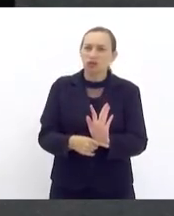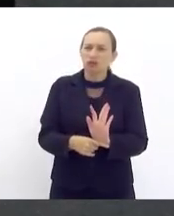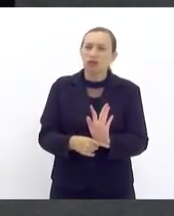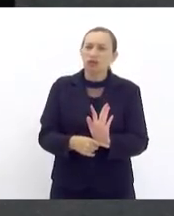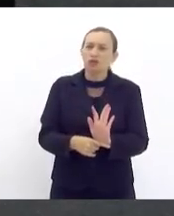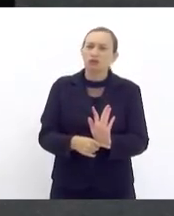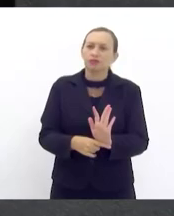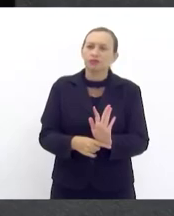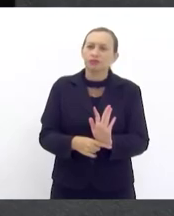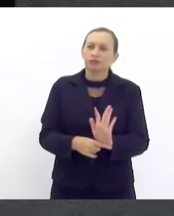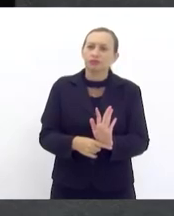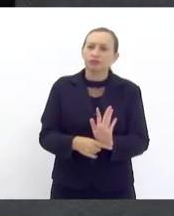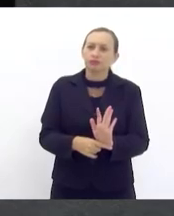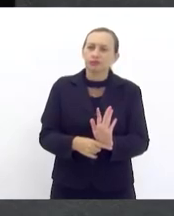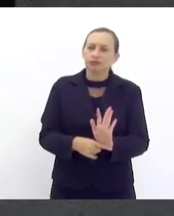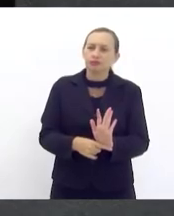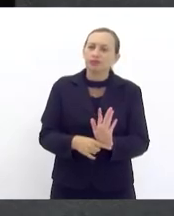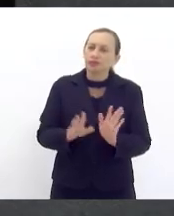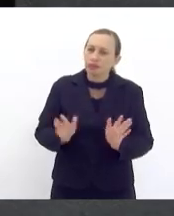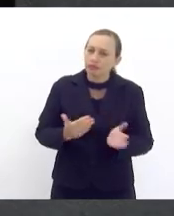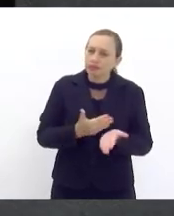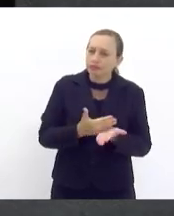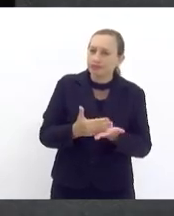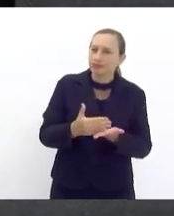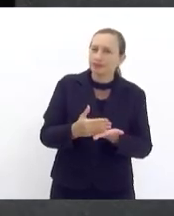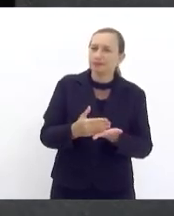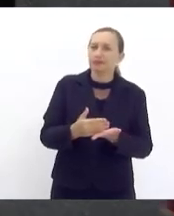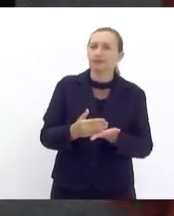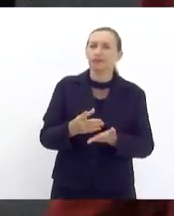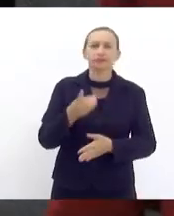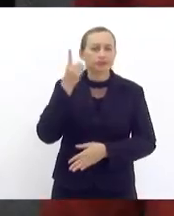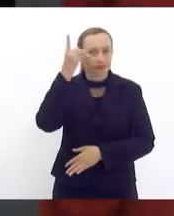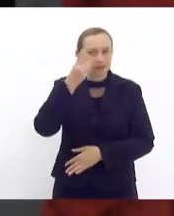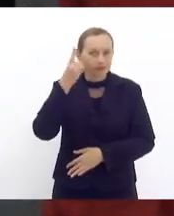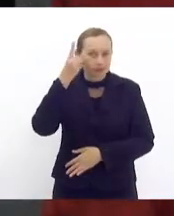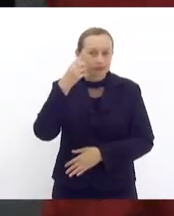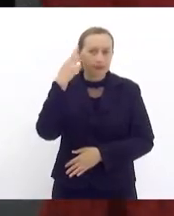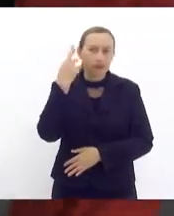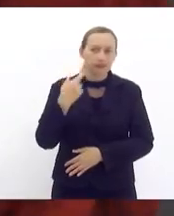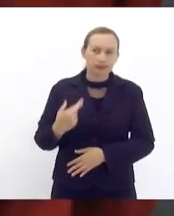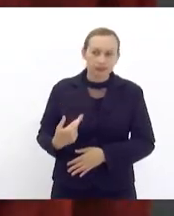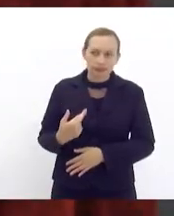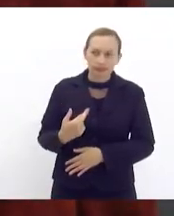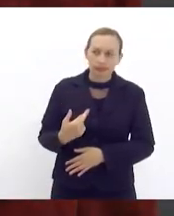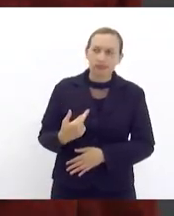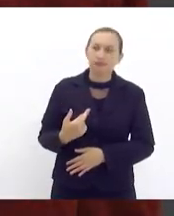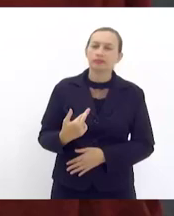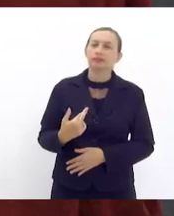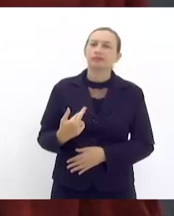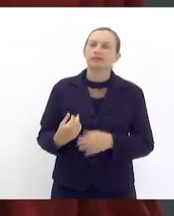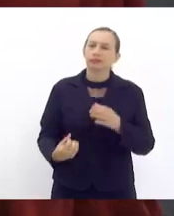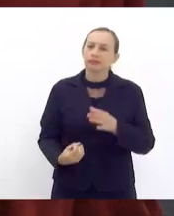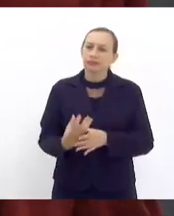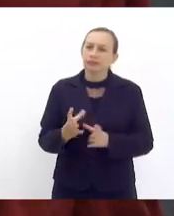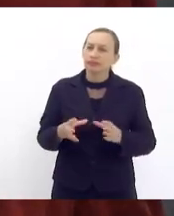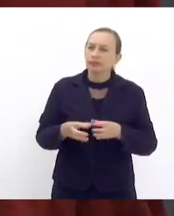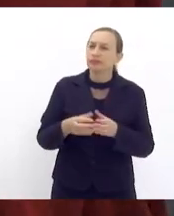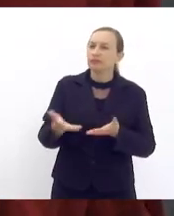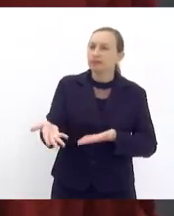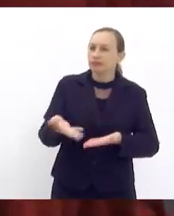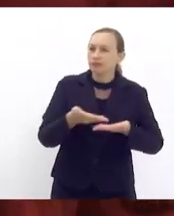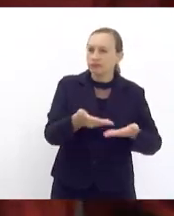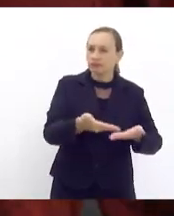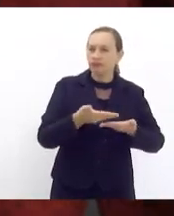com a louvável iniciativa da Nobre deputada Renata Souza quando instala e convoca